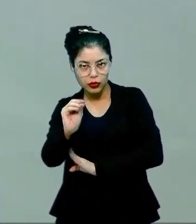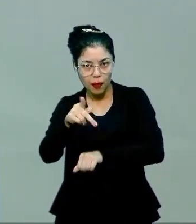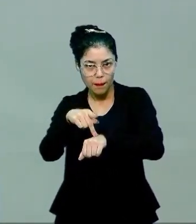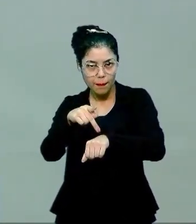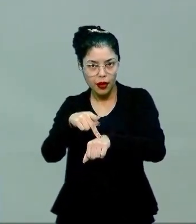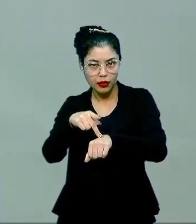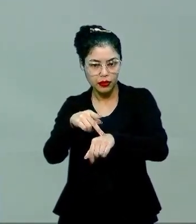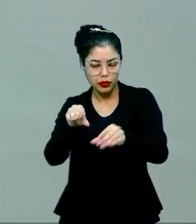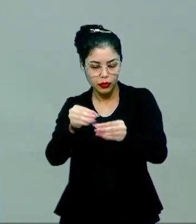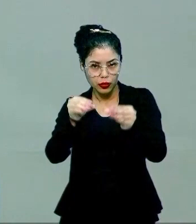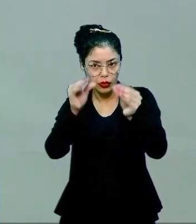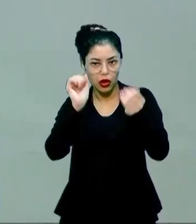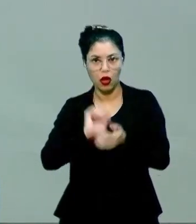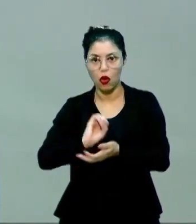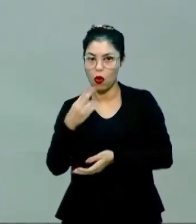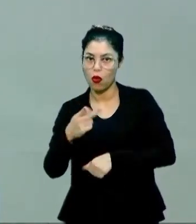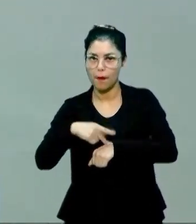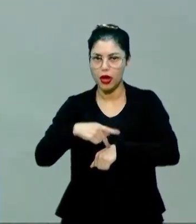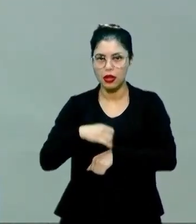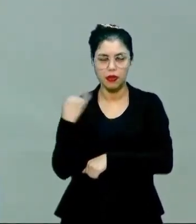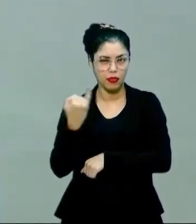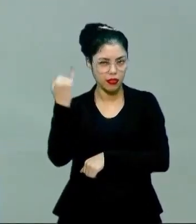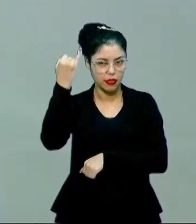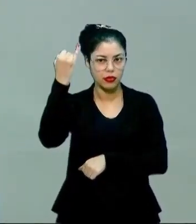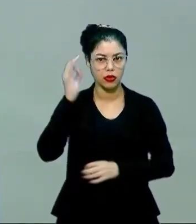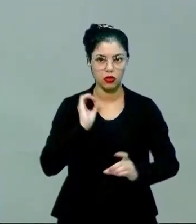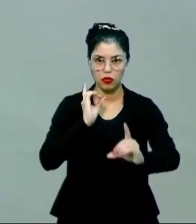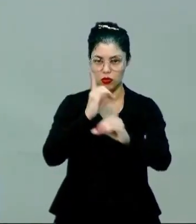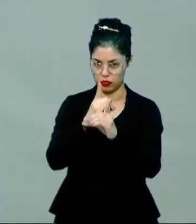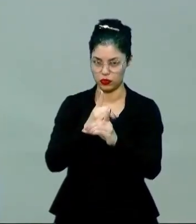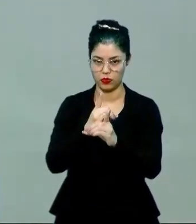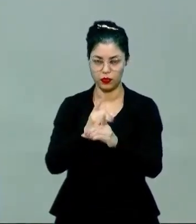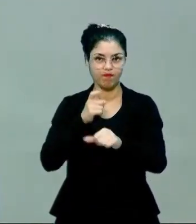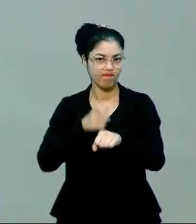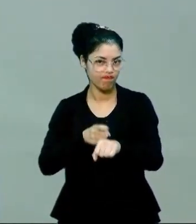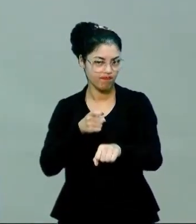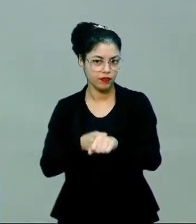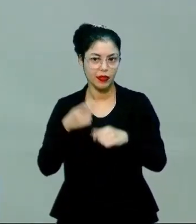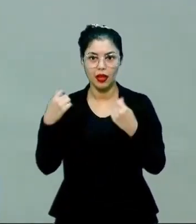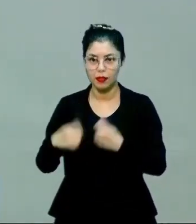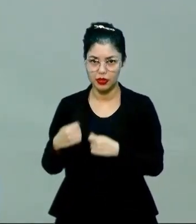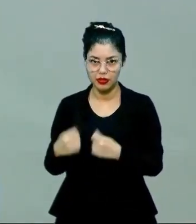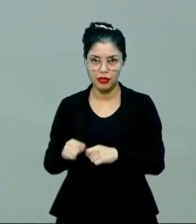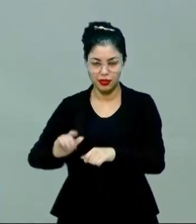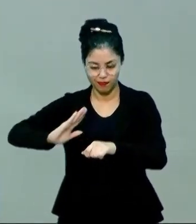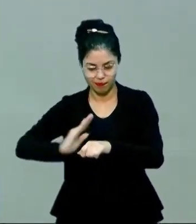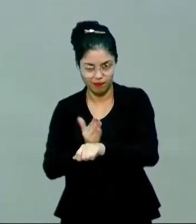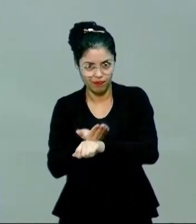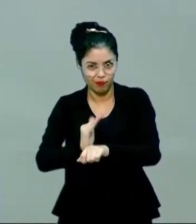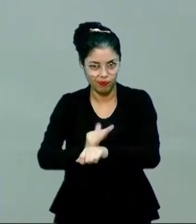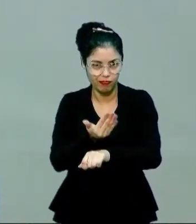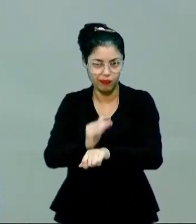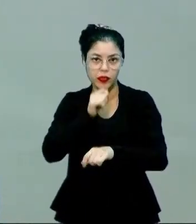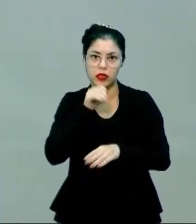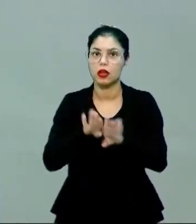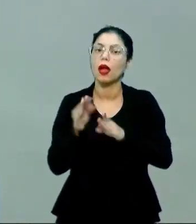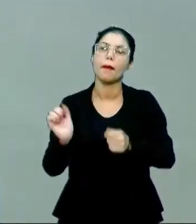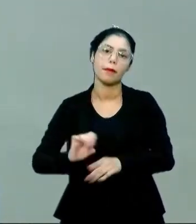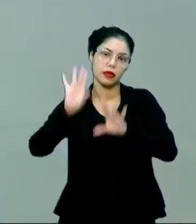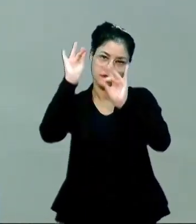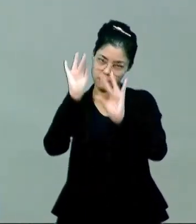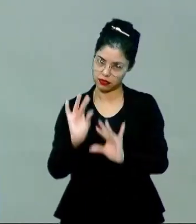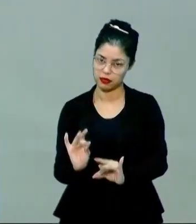pérola preciosa ou uma pedra preciosa que você encontra no estado bruto e ela precisa ser lapidada. Então ela é cheia